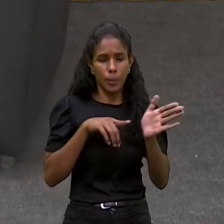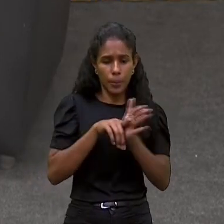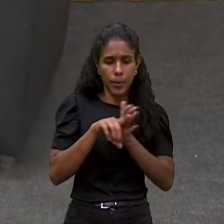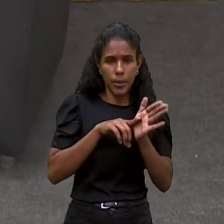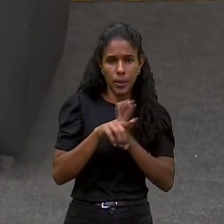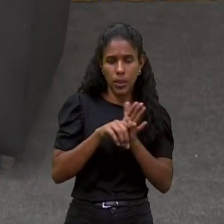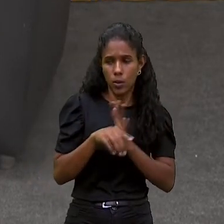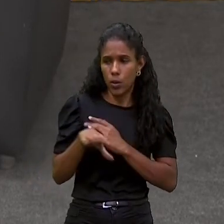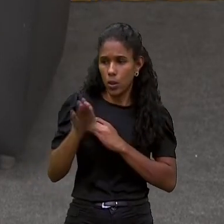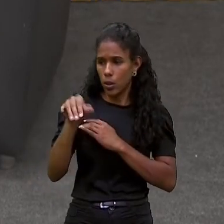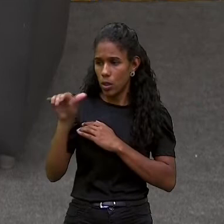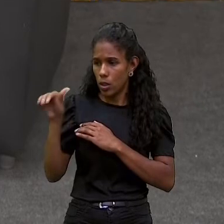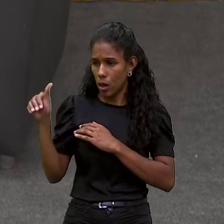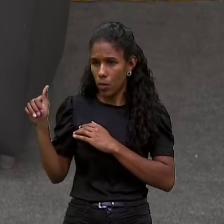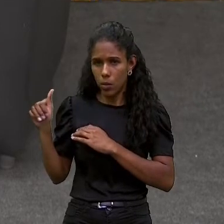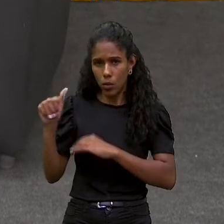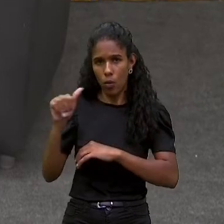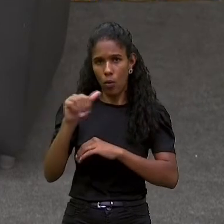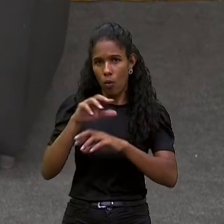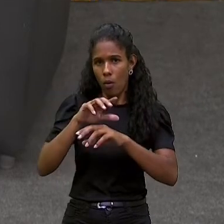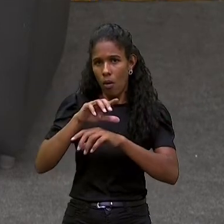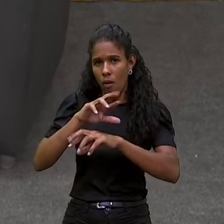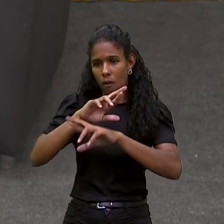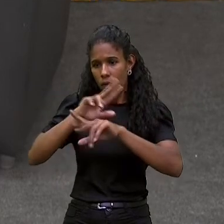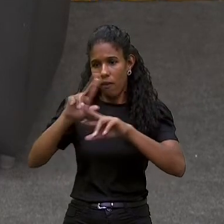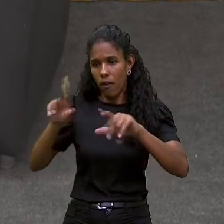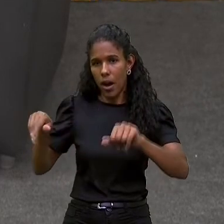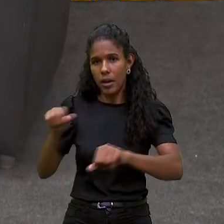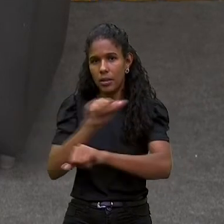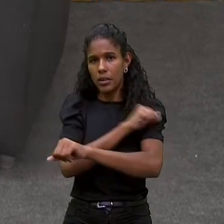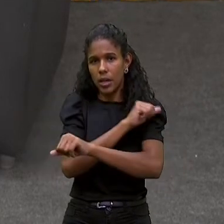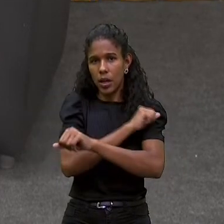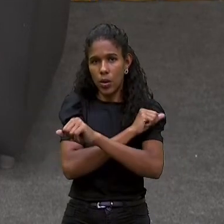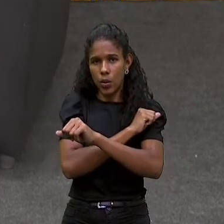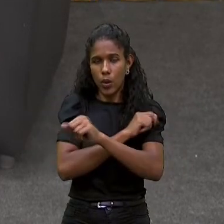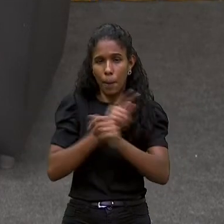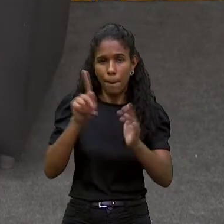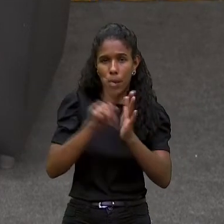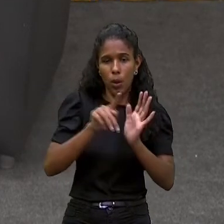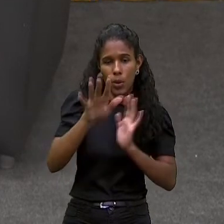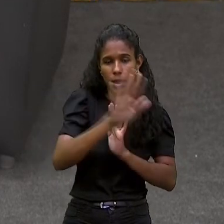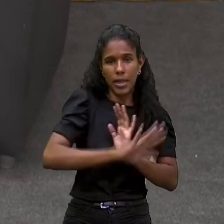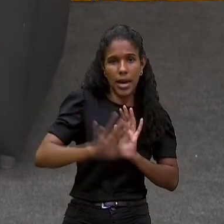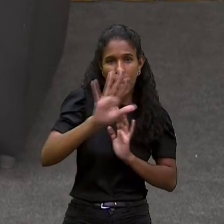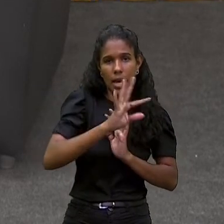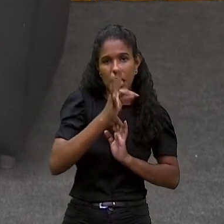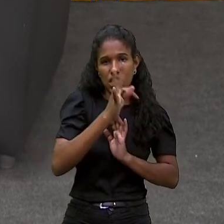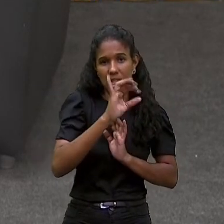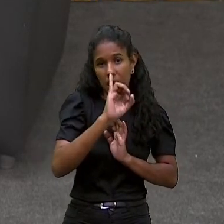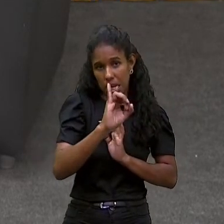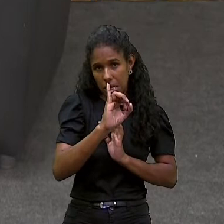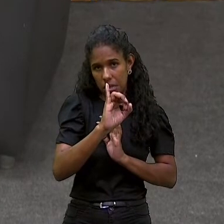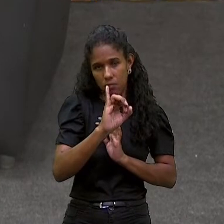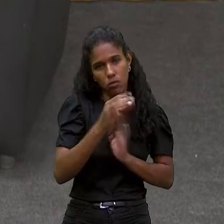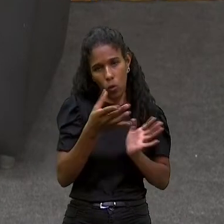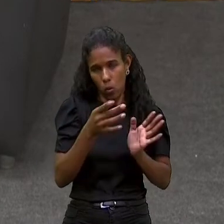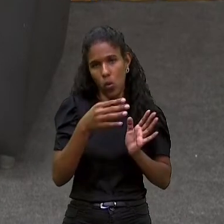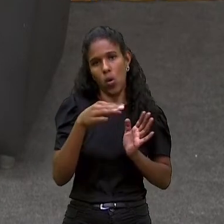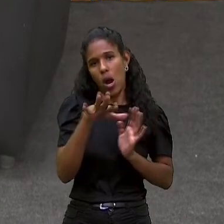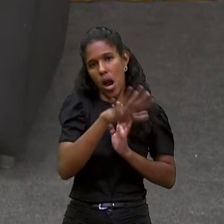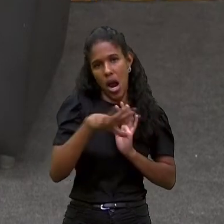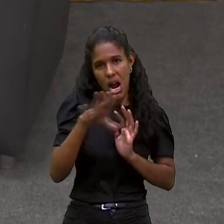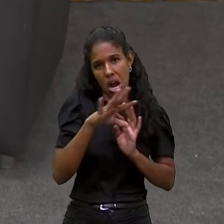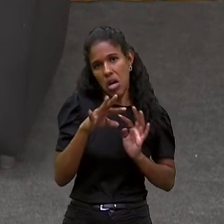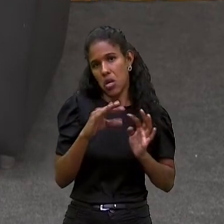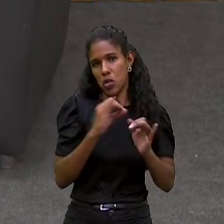alunos que dominam a informática, que dominam a tecnologia. Porque depois, para isso não